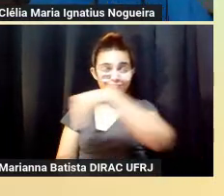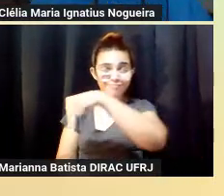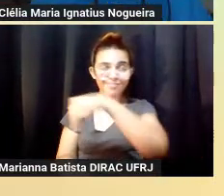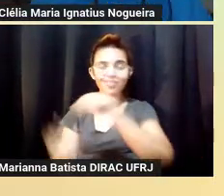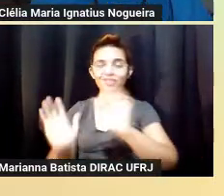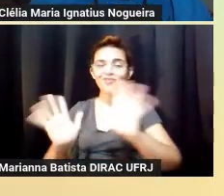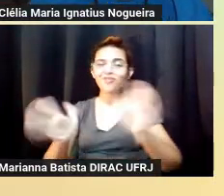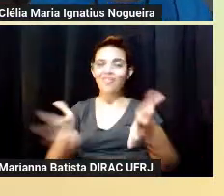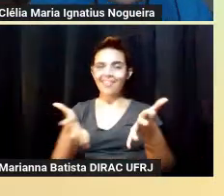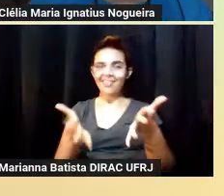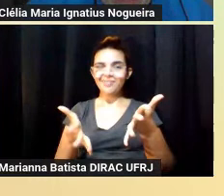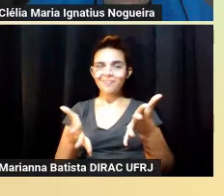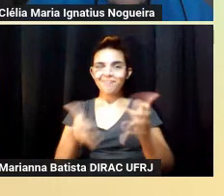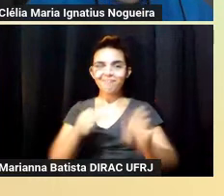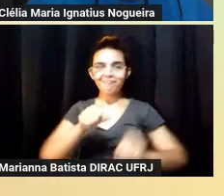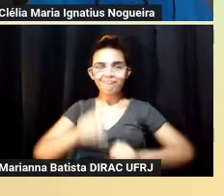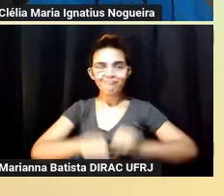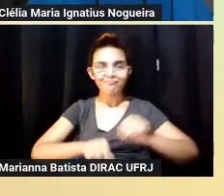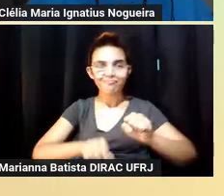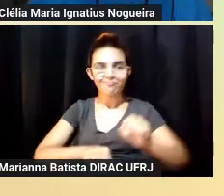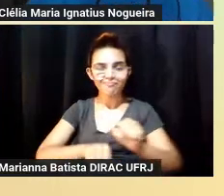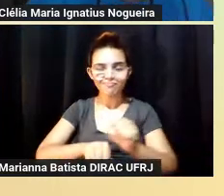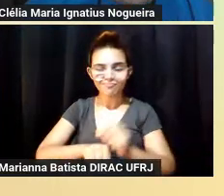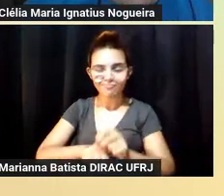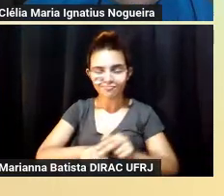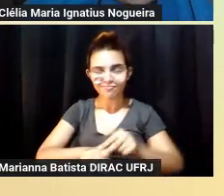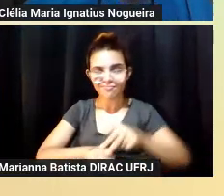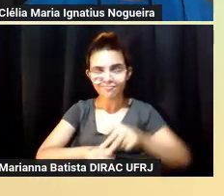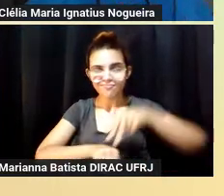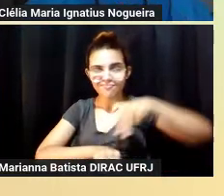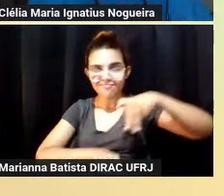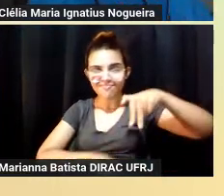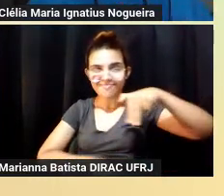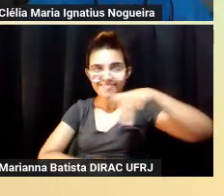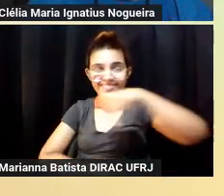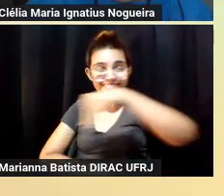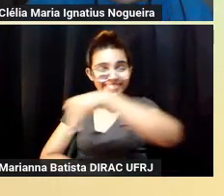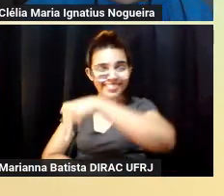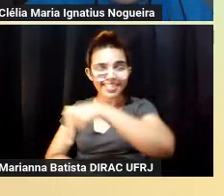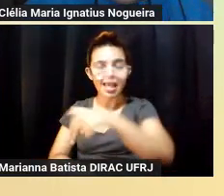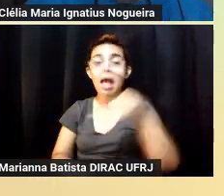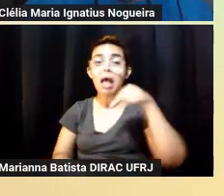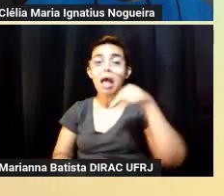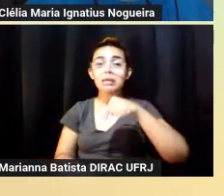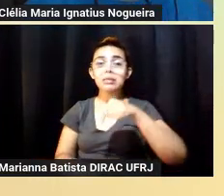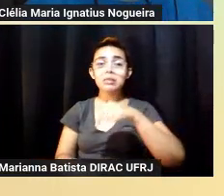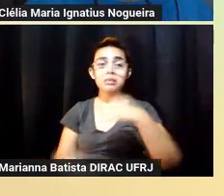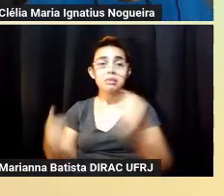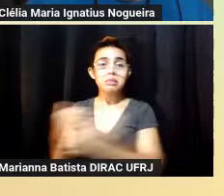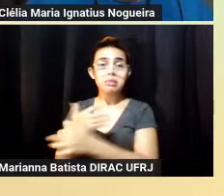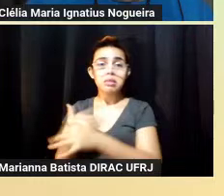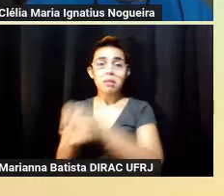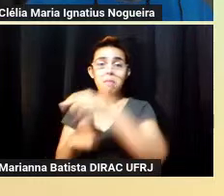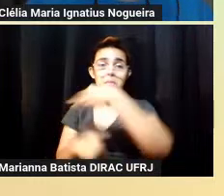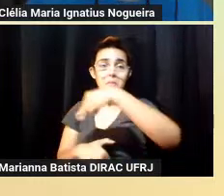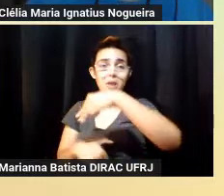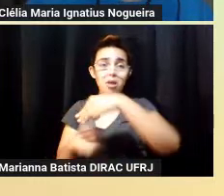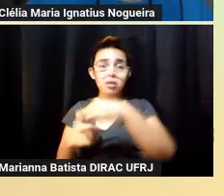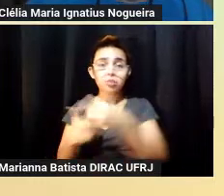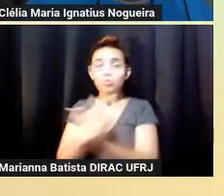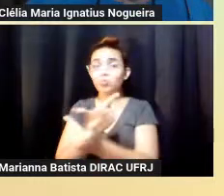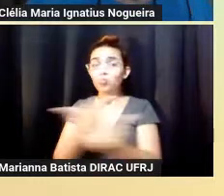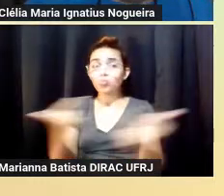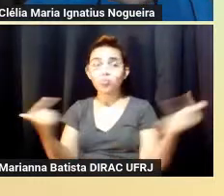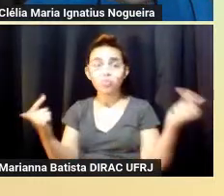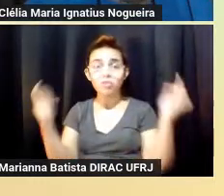fonoaudióloga em Maringá. A gente levava para São Paulo, pegava todo o protocolo, como é que era, e